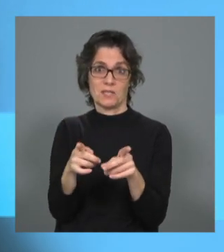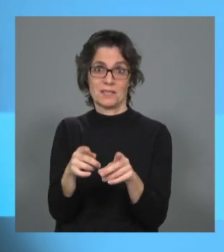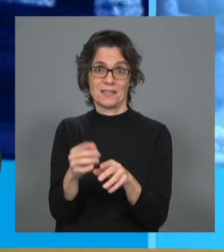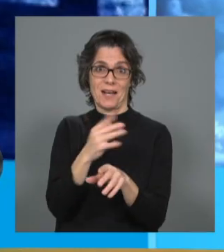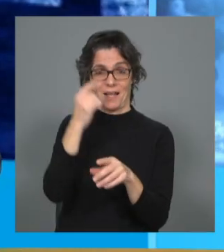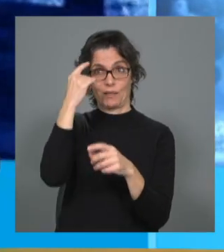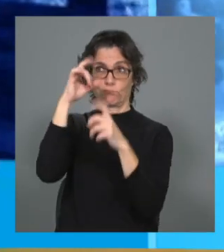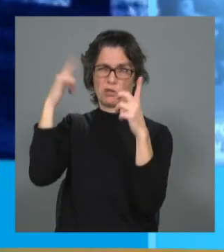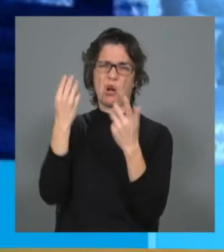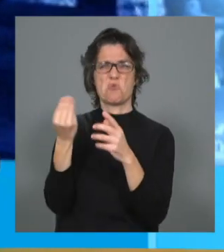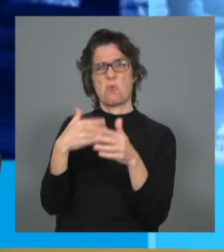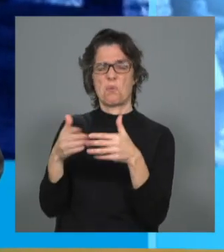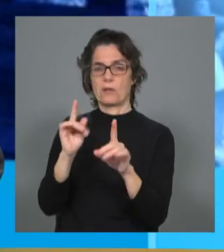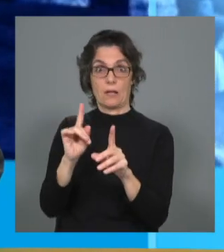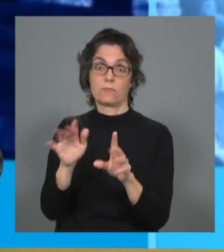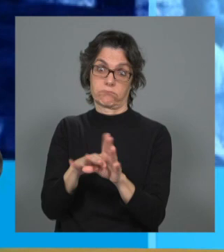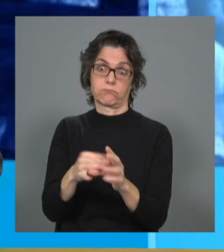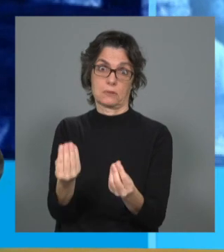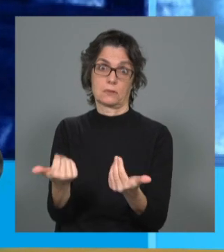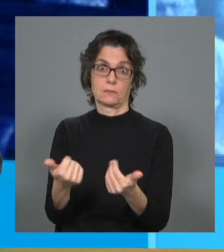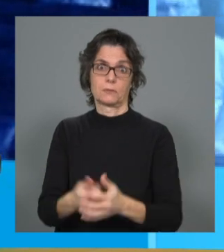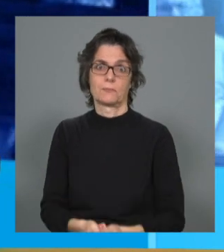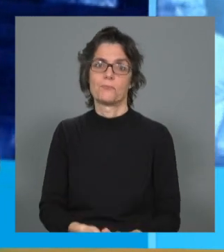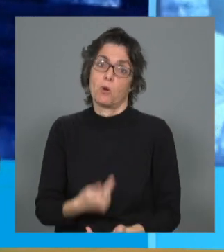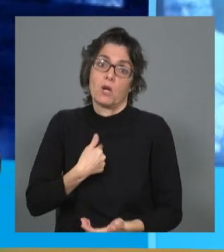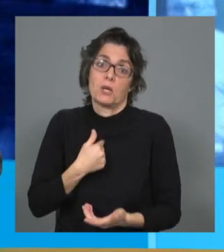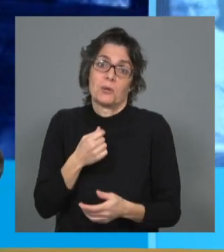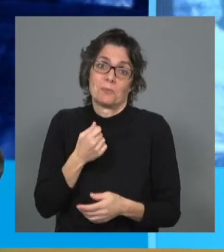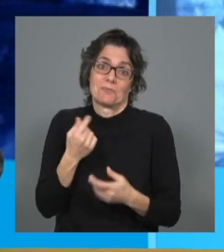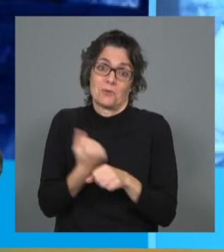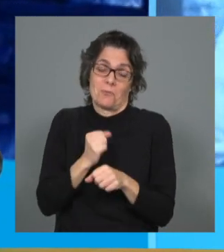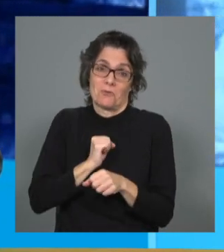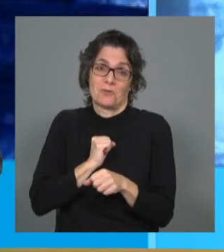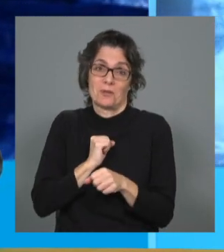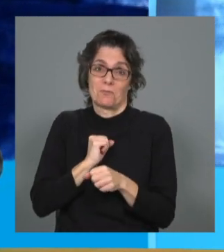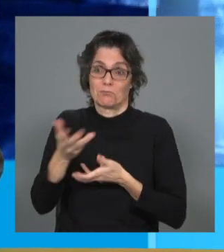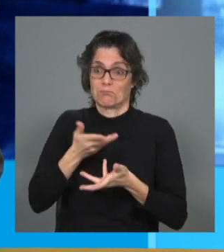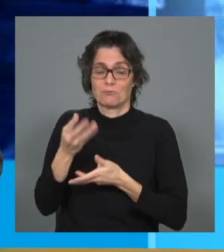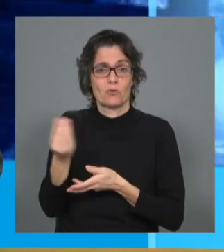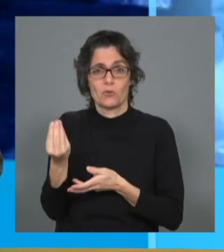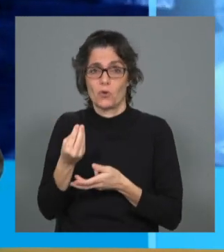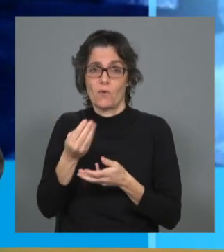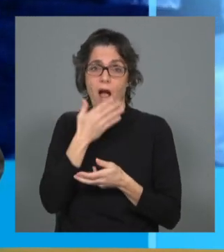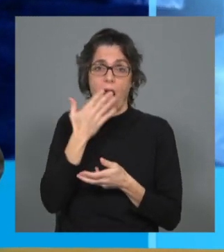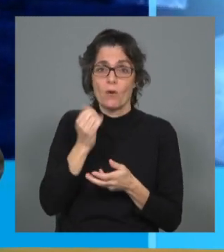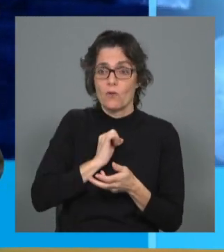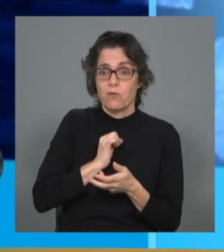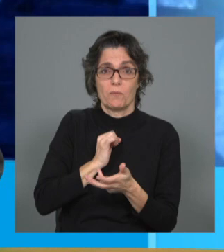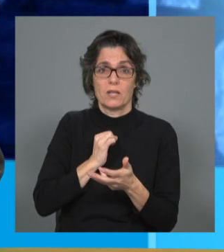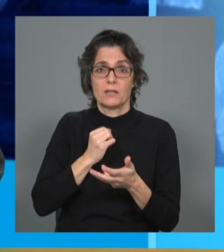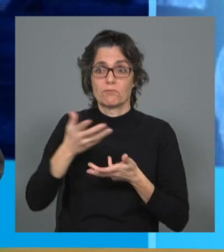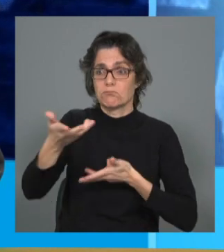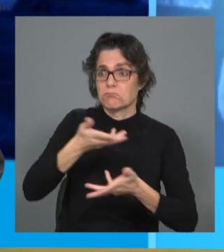Não, quer dizer, eu lido com muitos jovens porque dou aulas e de vez em quando as